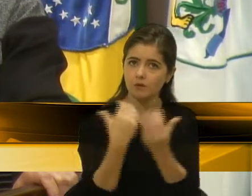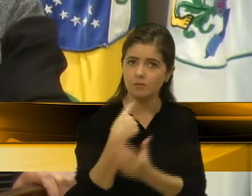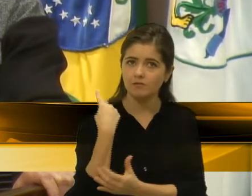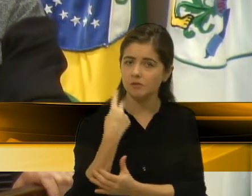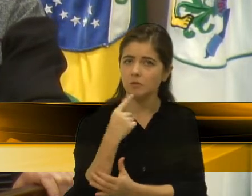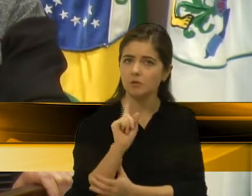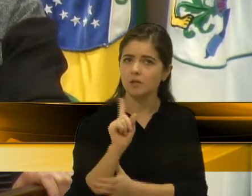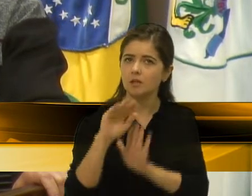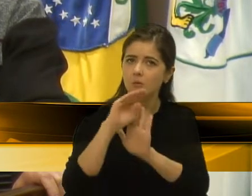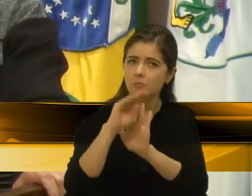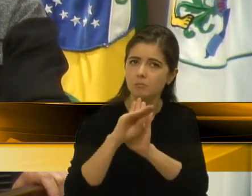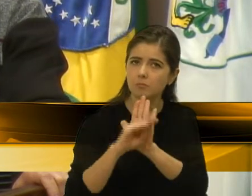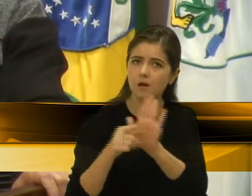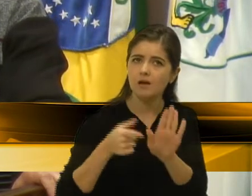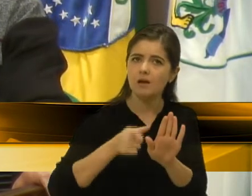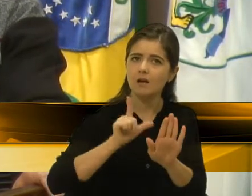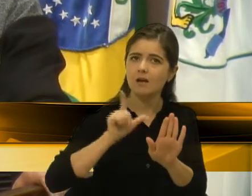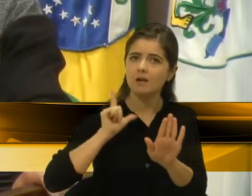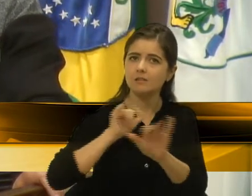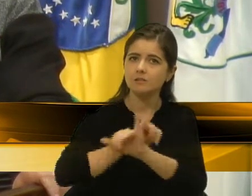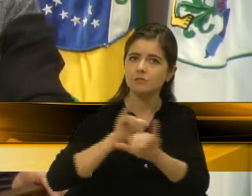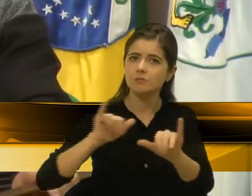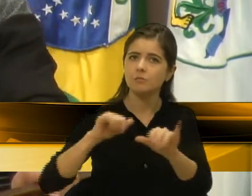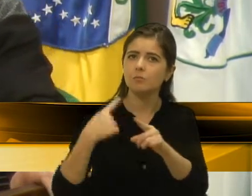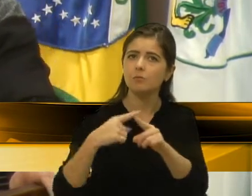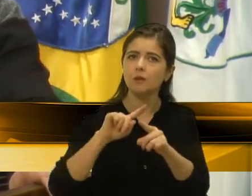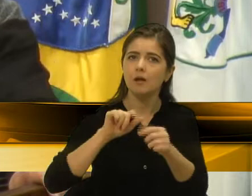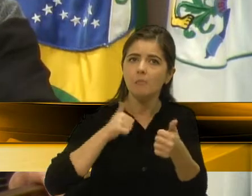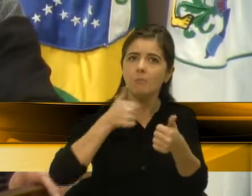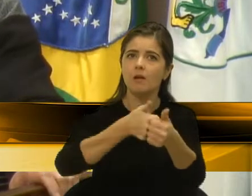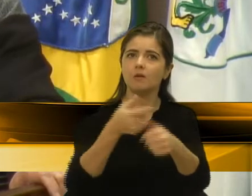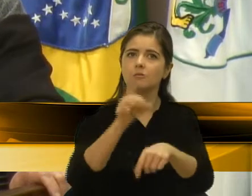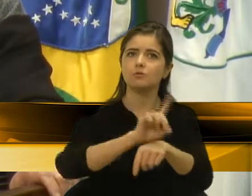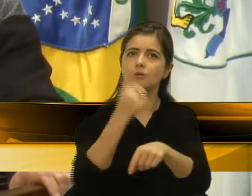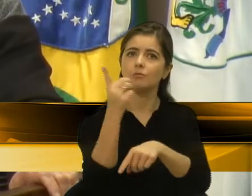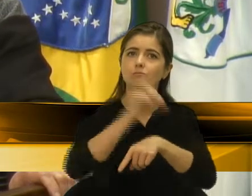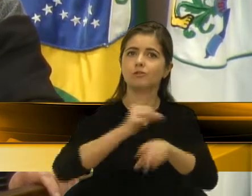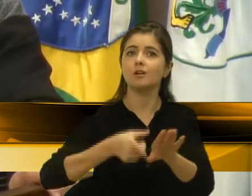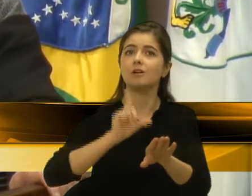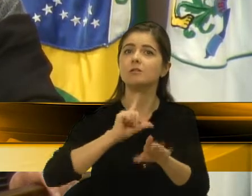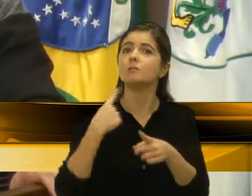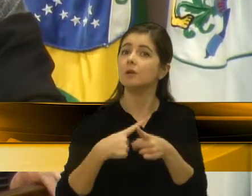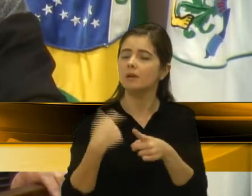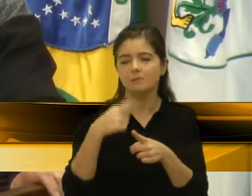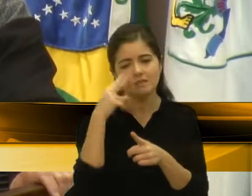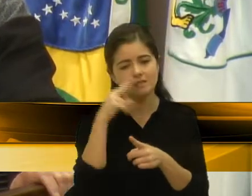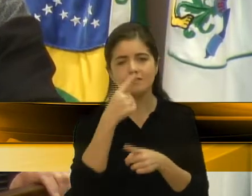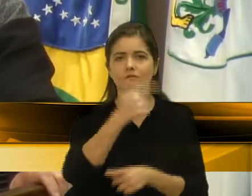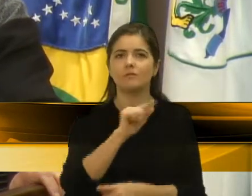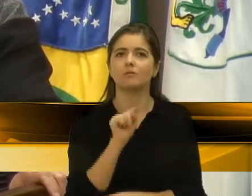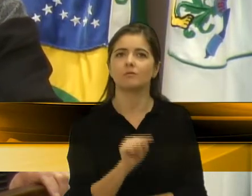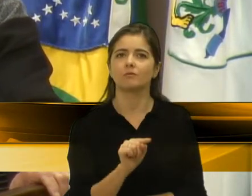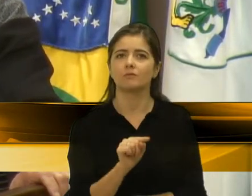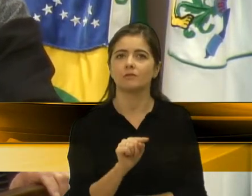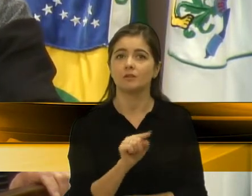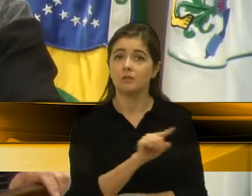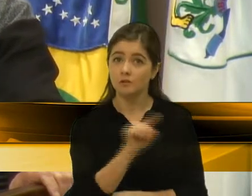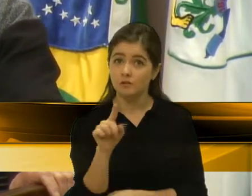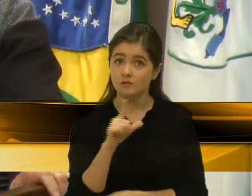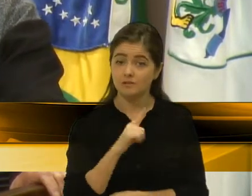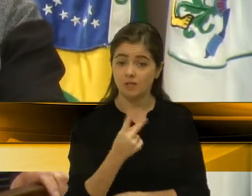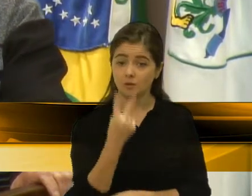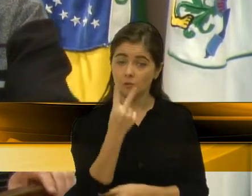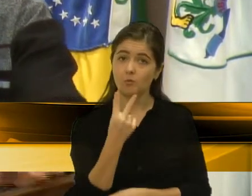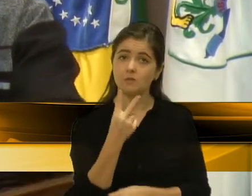seja divulgada com alguns dias de antecedência, por que no último dia também? Eu acho que tem que rever. E os senhores têm dois que fazem parte da mesa